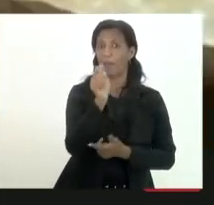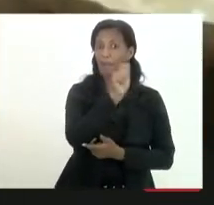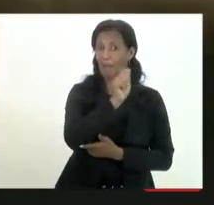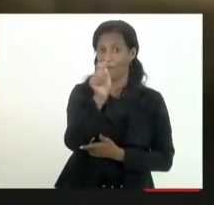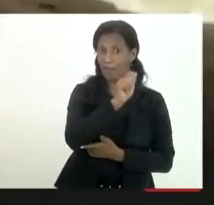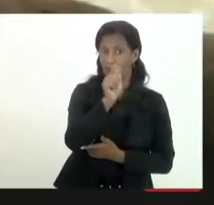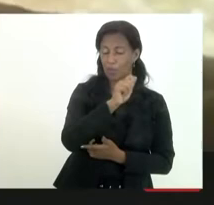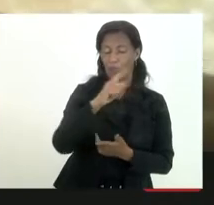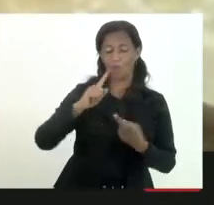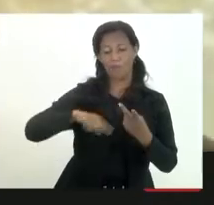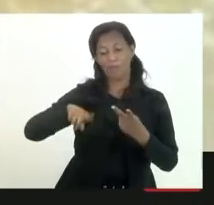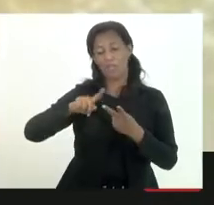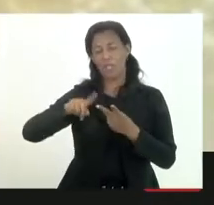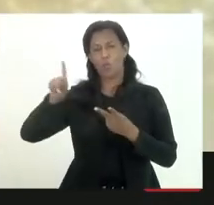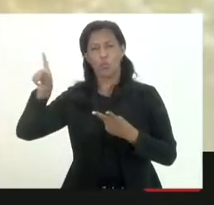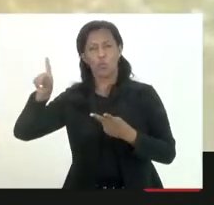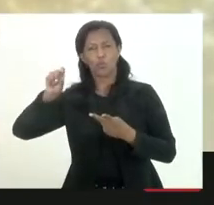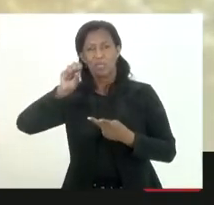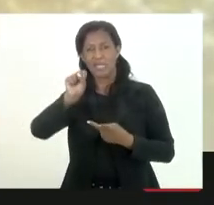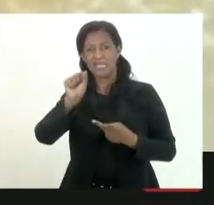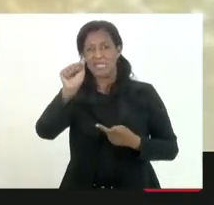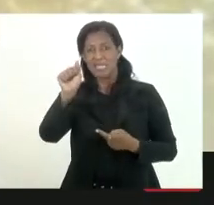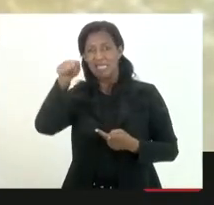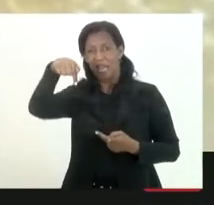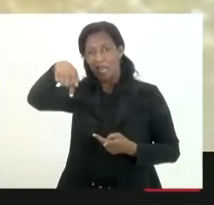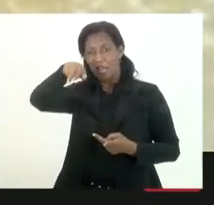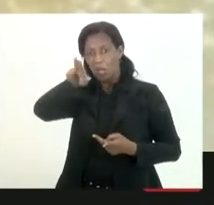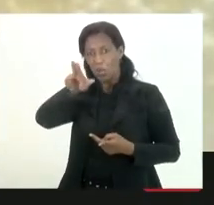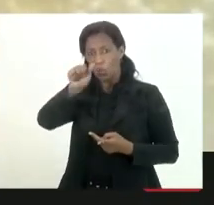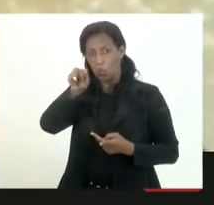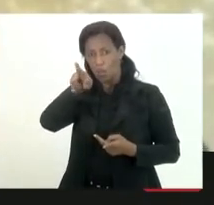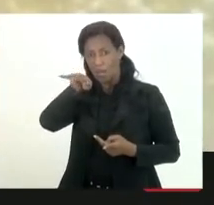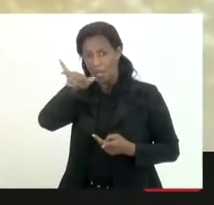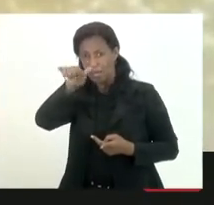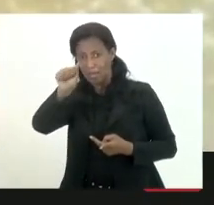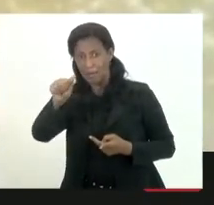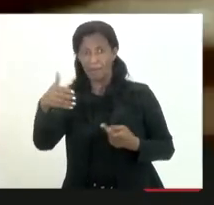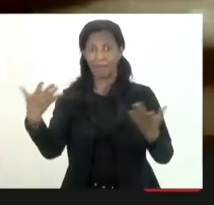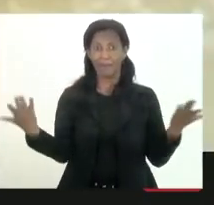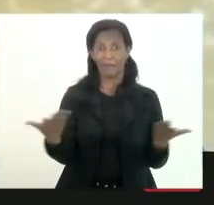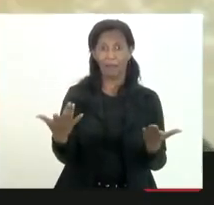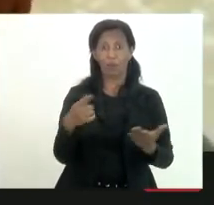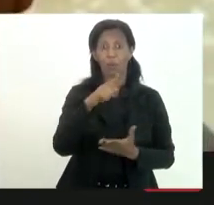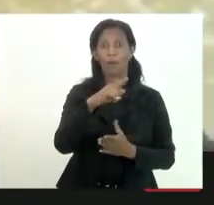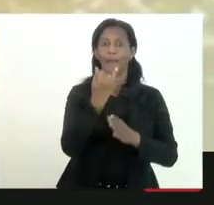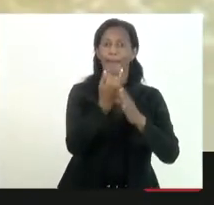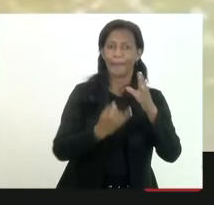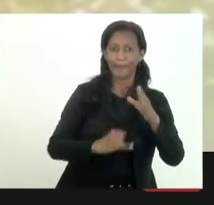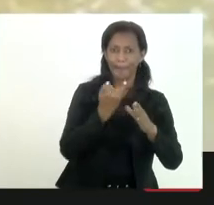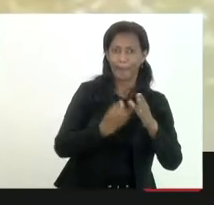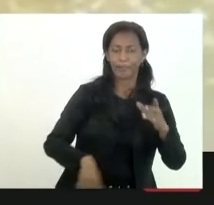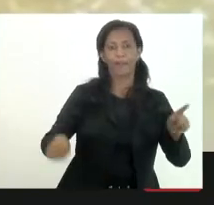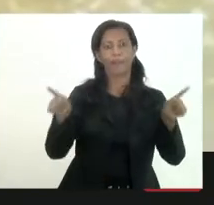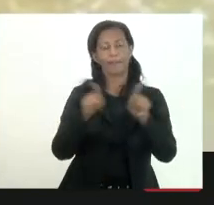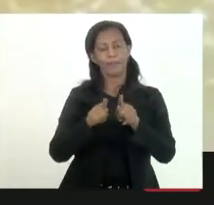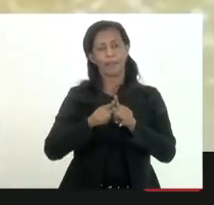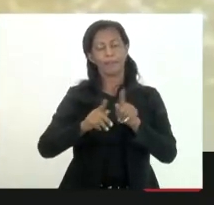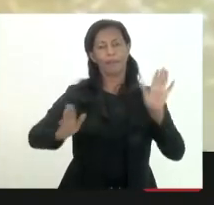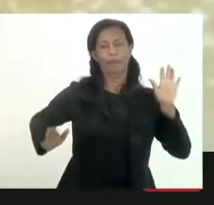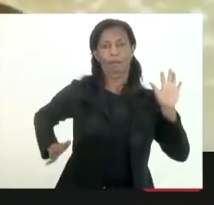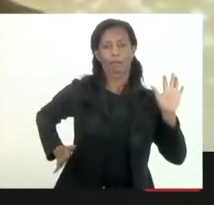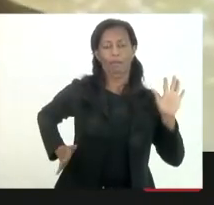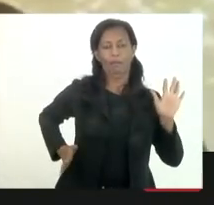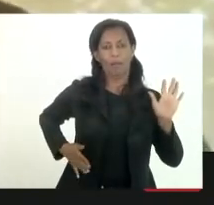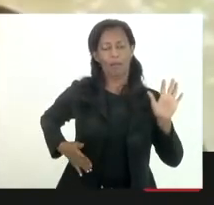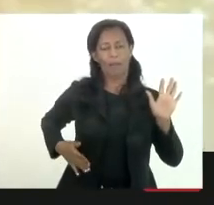tem outro caso em Saquarema, e agora aqui em Irajá, a mesma coisa, traficantes em cima de